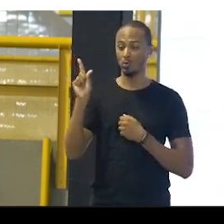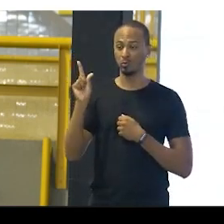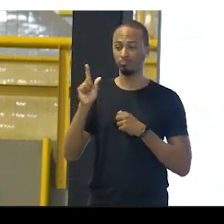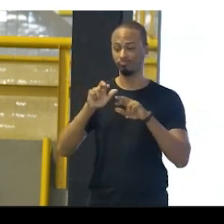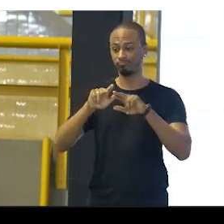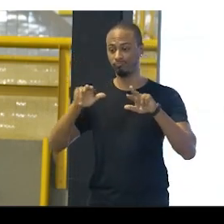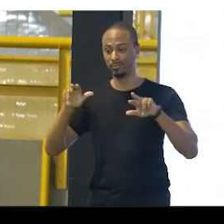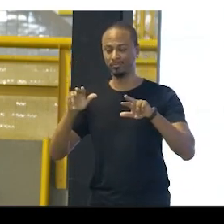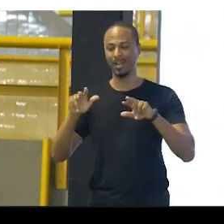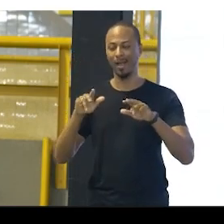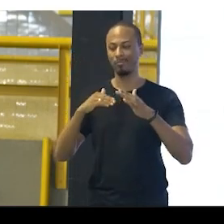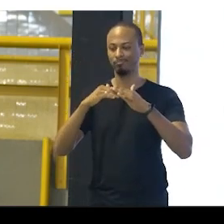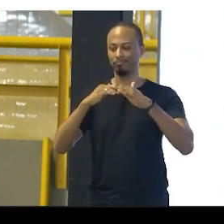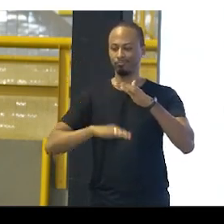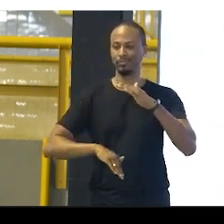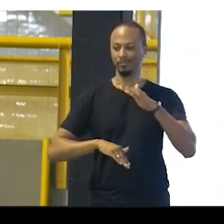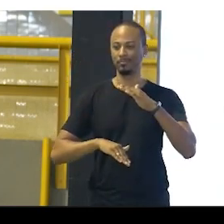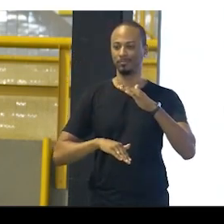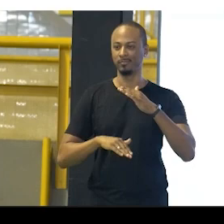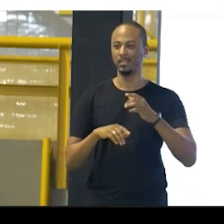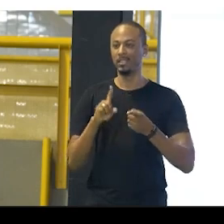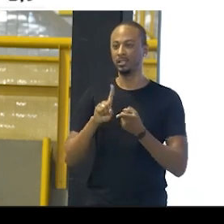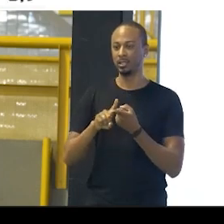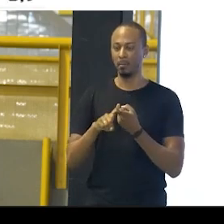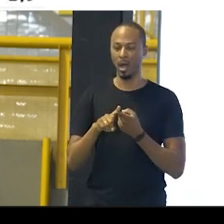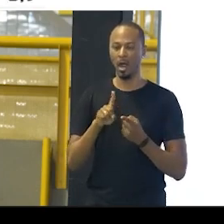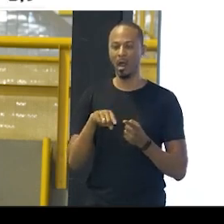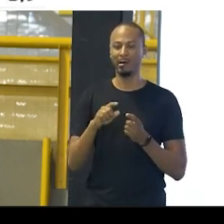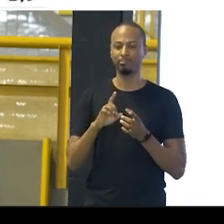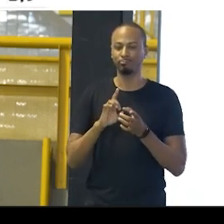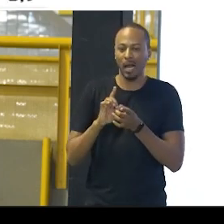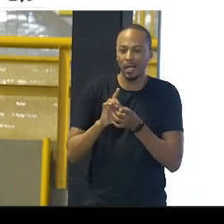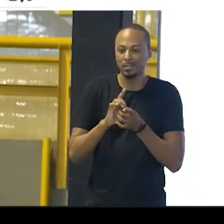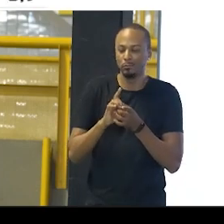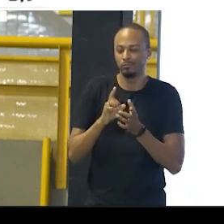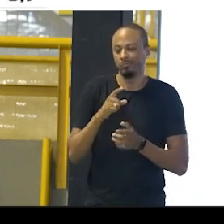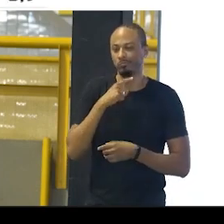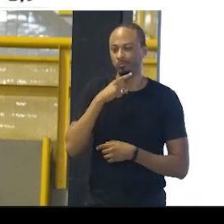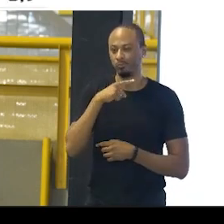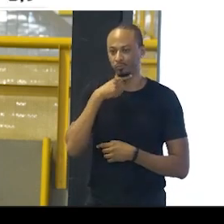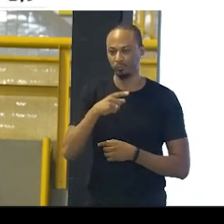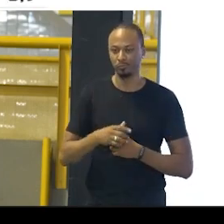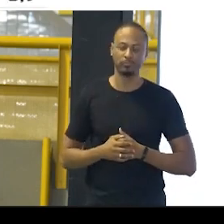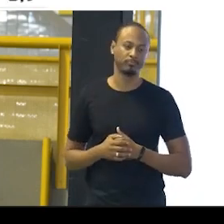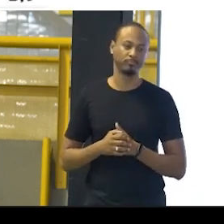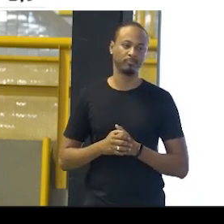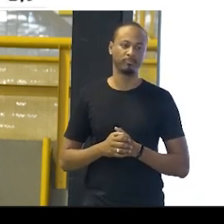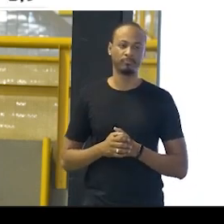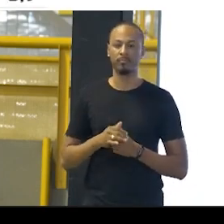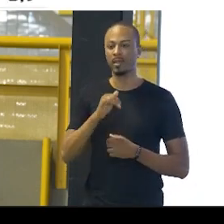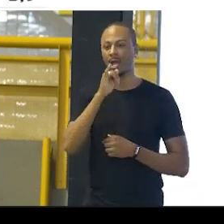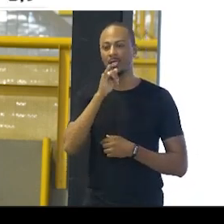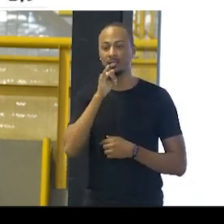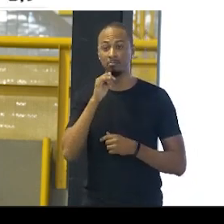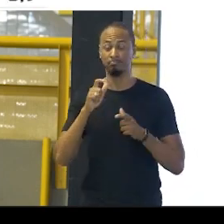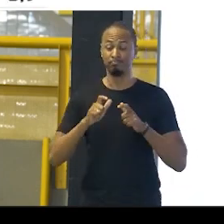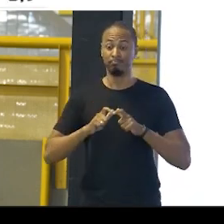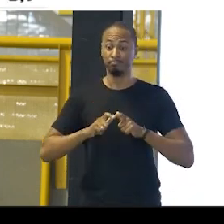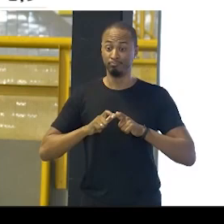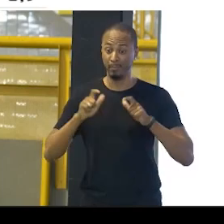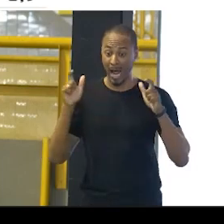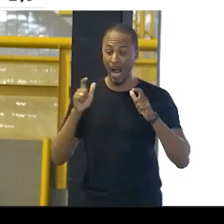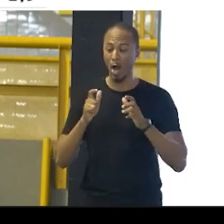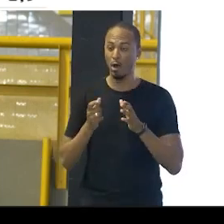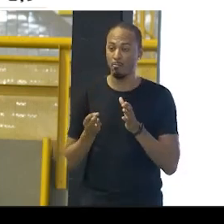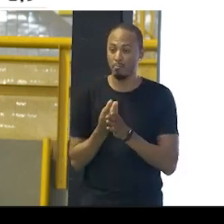garantir desenvolvimento econômico. Essa relação não bate. Ok? olha aí os maiores produtores, a gente falou de